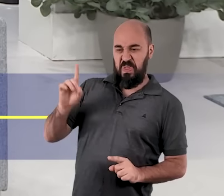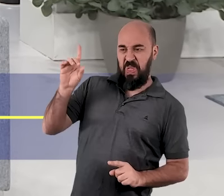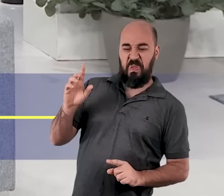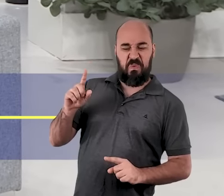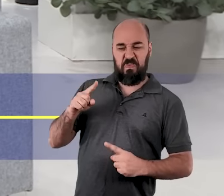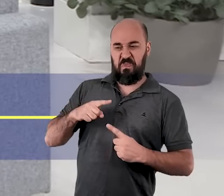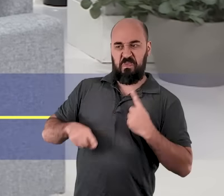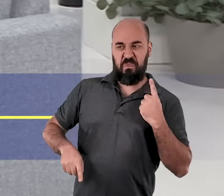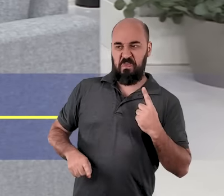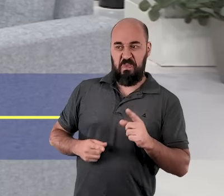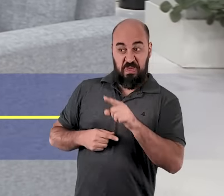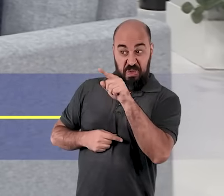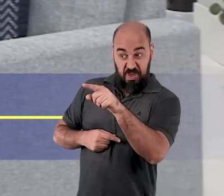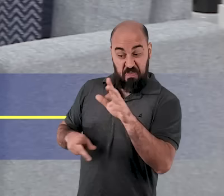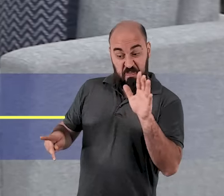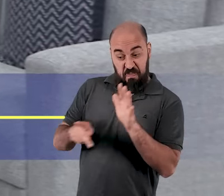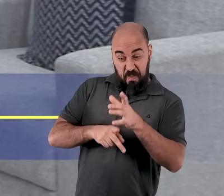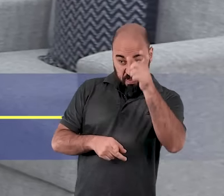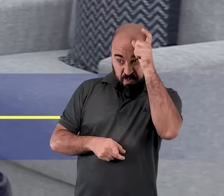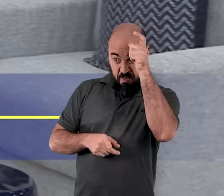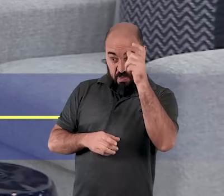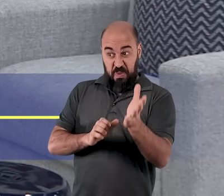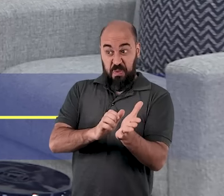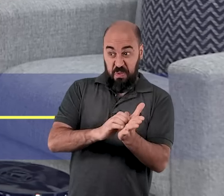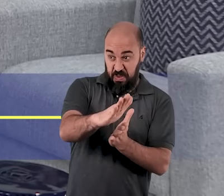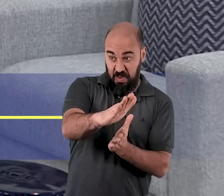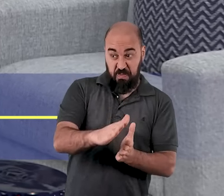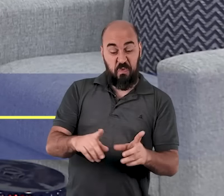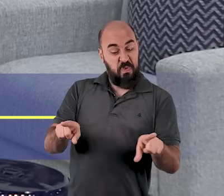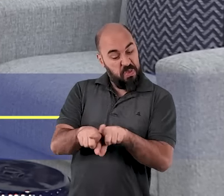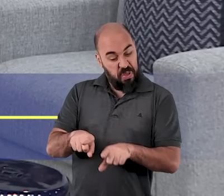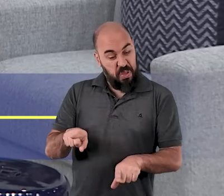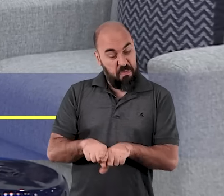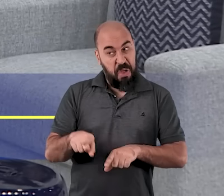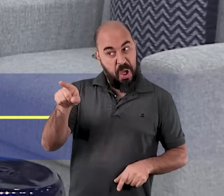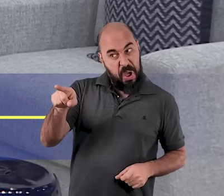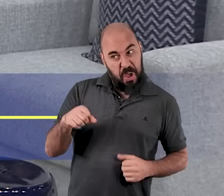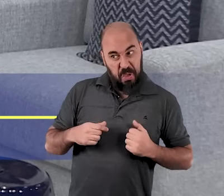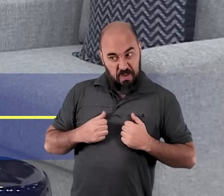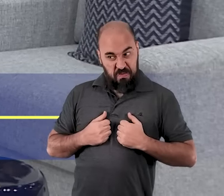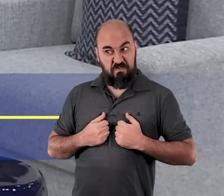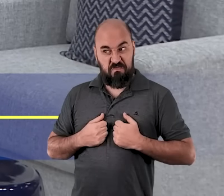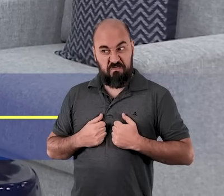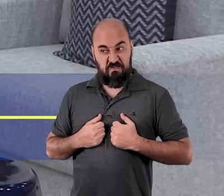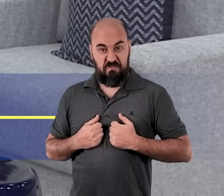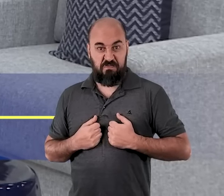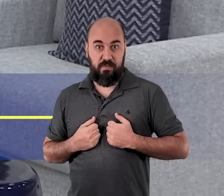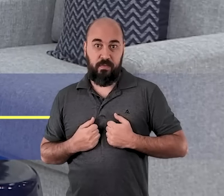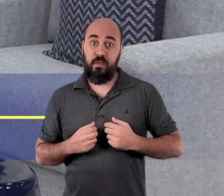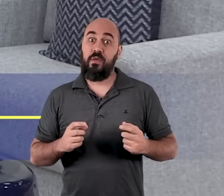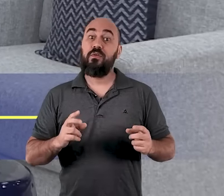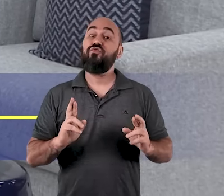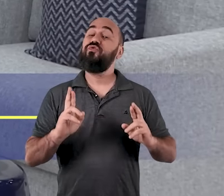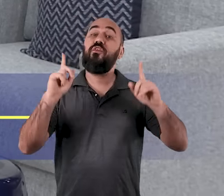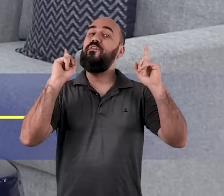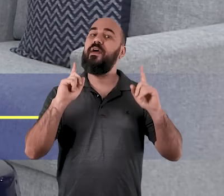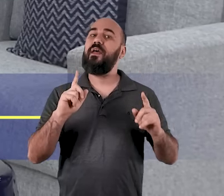pelo poder de Beelzebu, o maioral dos demônios. Você percebe? Reações